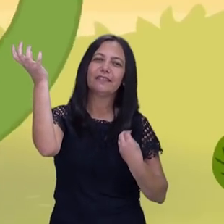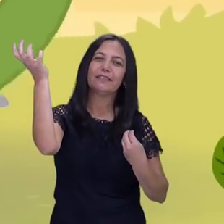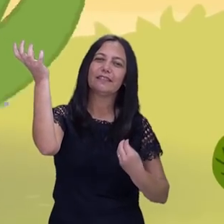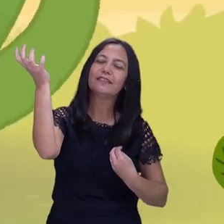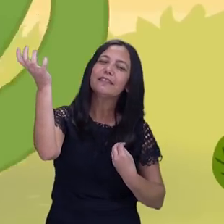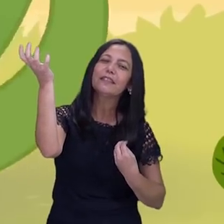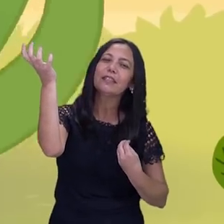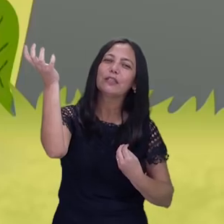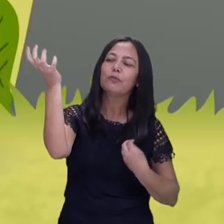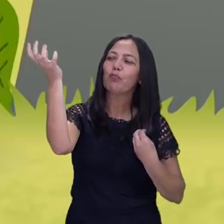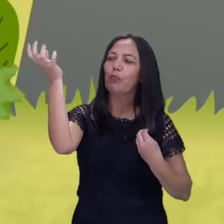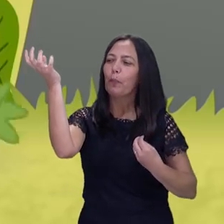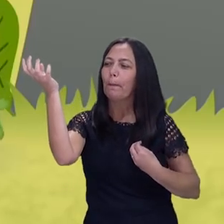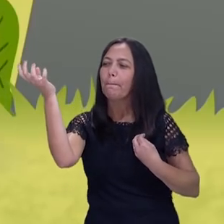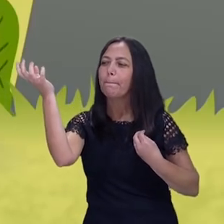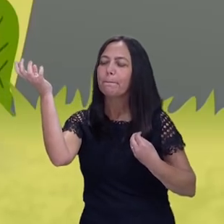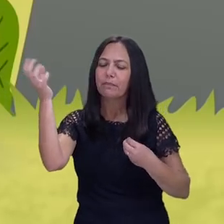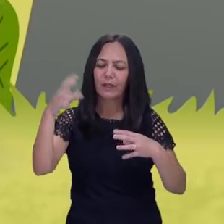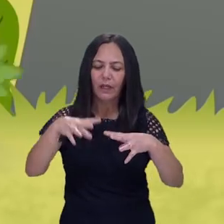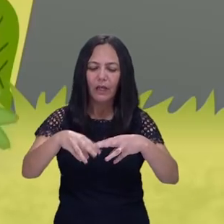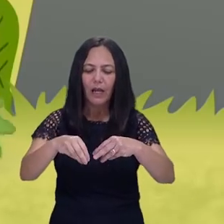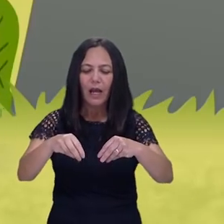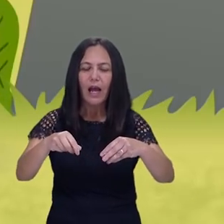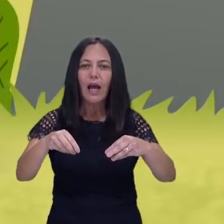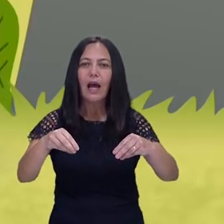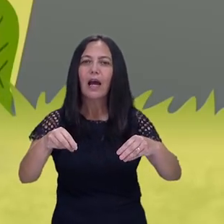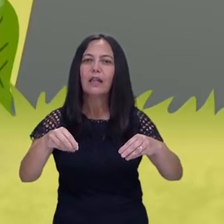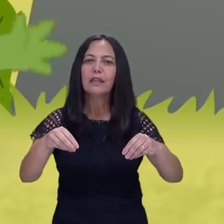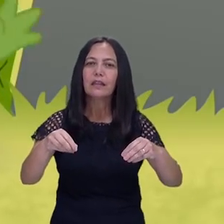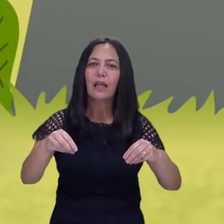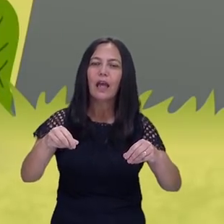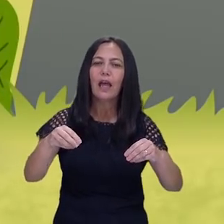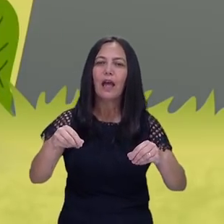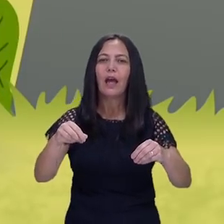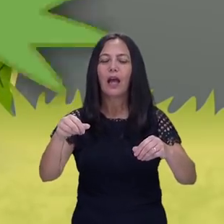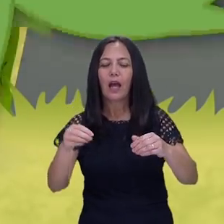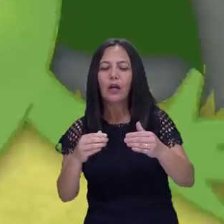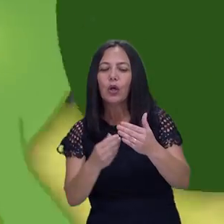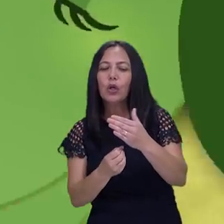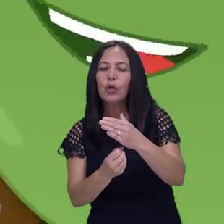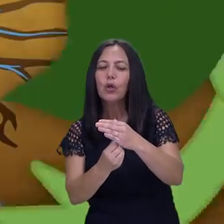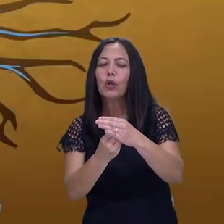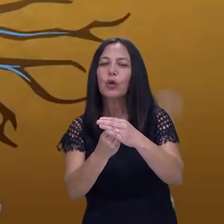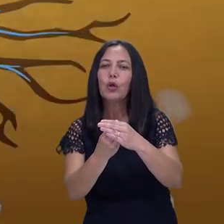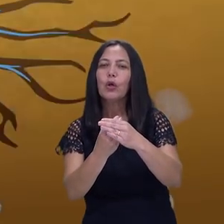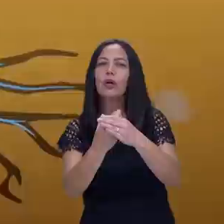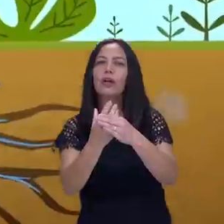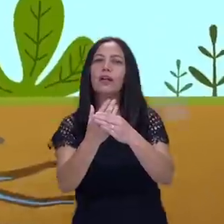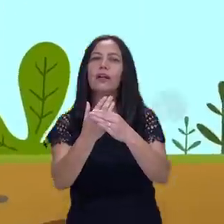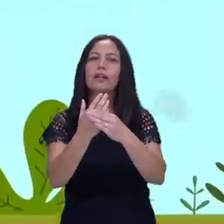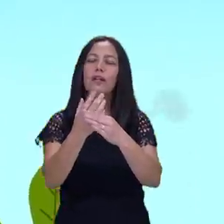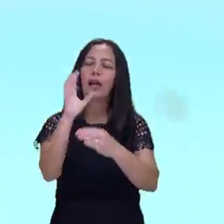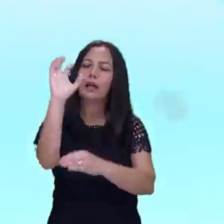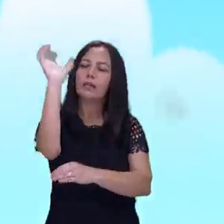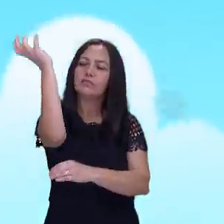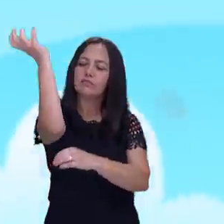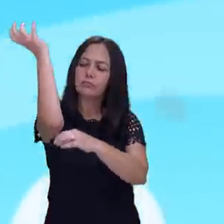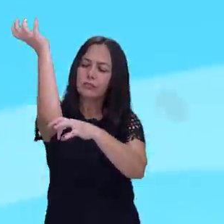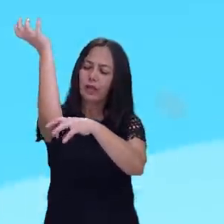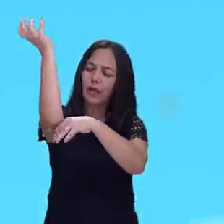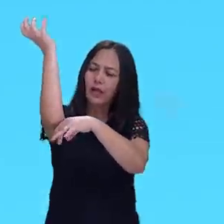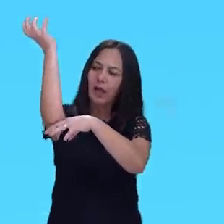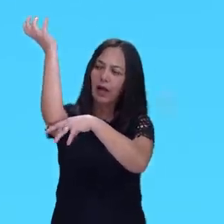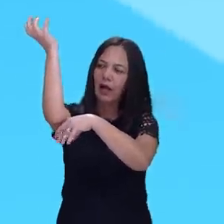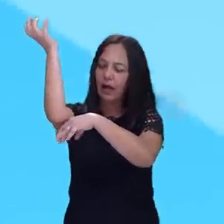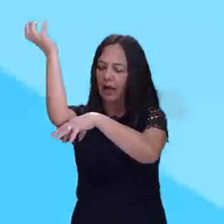árvore. A terra é o começo de tudo, as raízes que